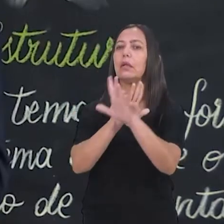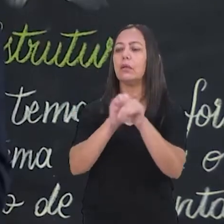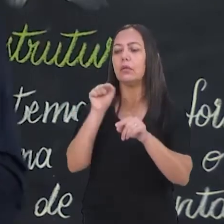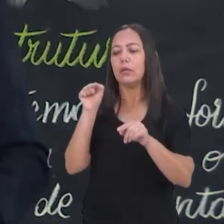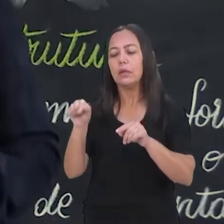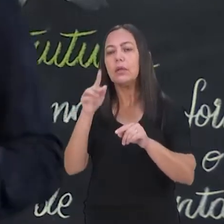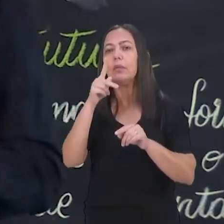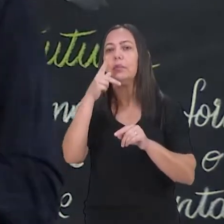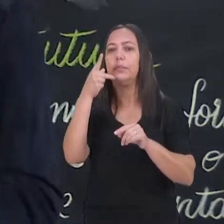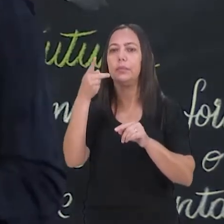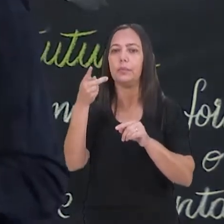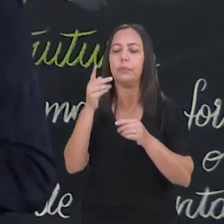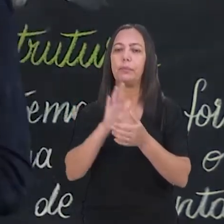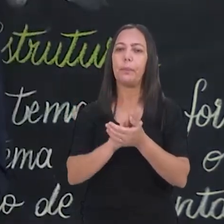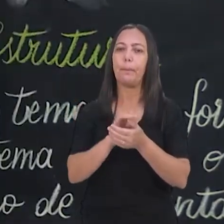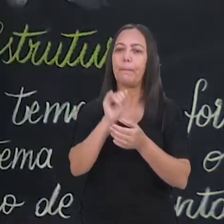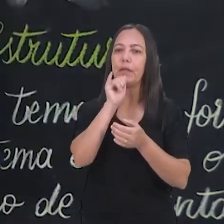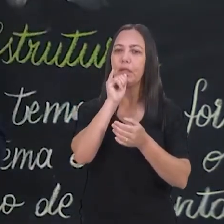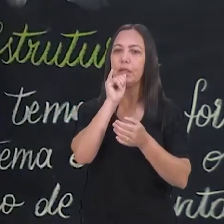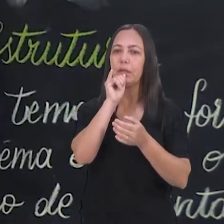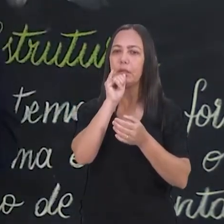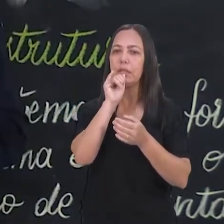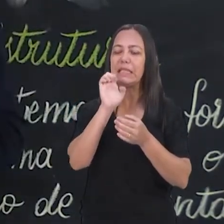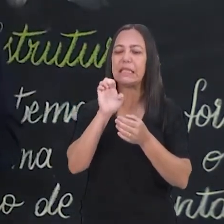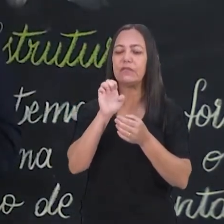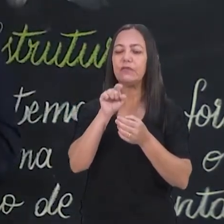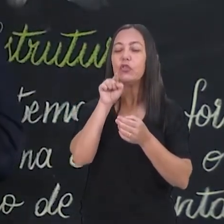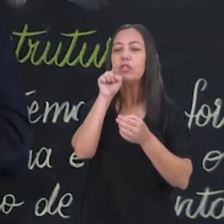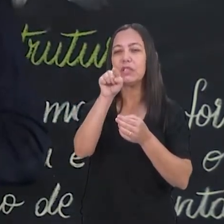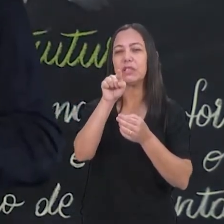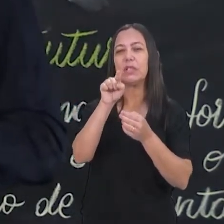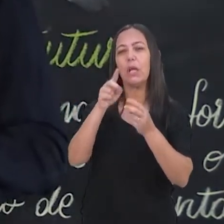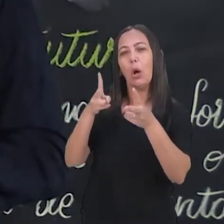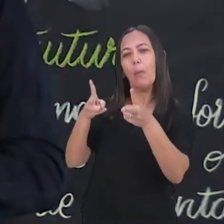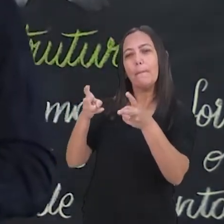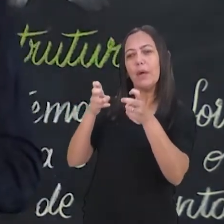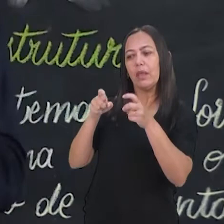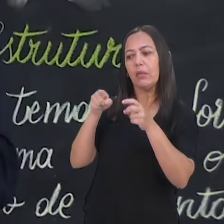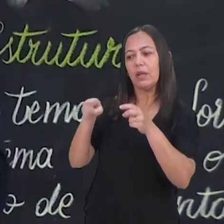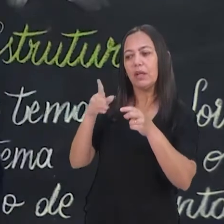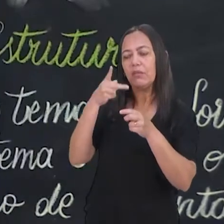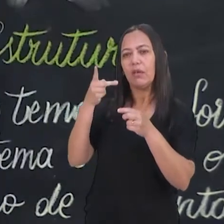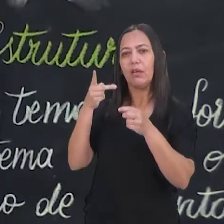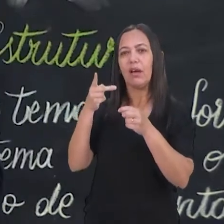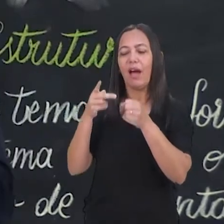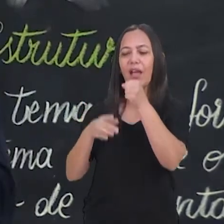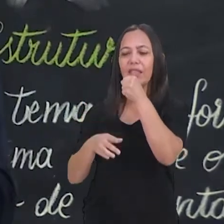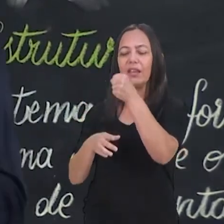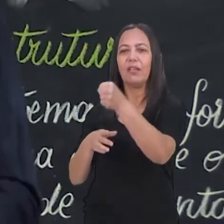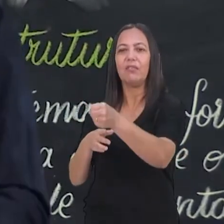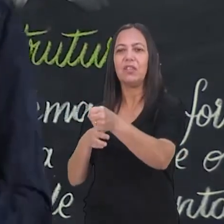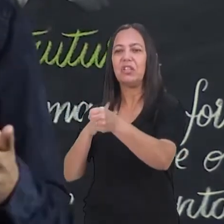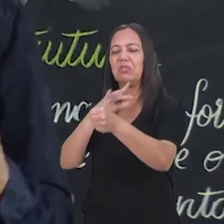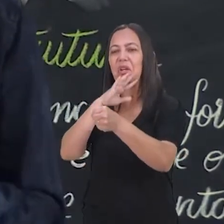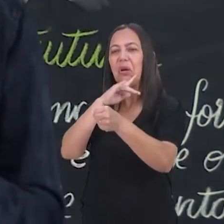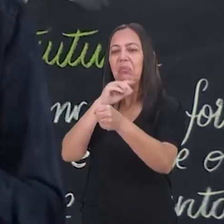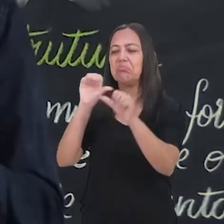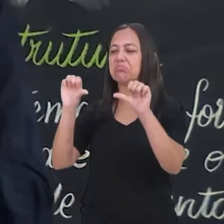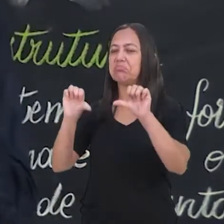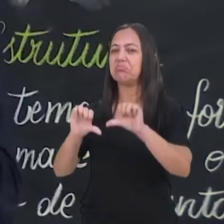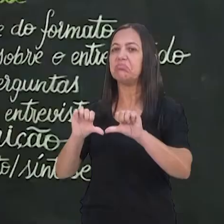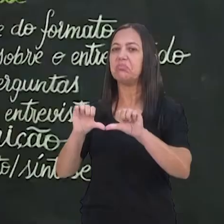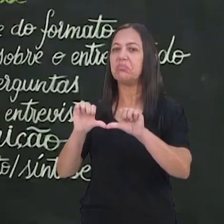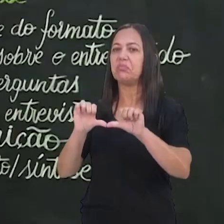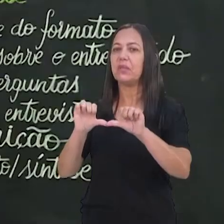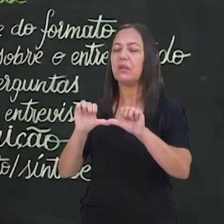você não escuta o outro, quando você não percebe o que o outro está falando, muitas vezes essa entrevista ela fica precária, ela fica prejudicada. Por quê?